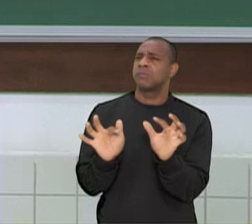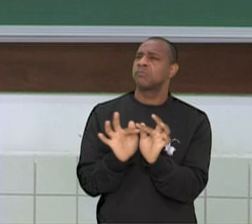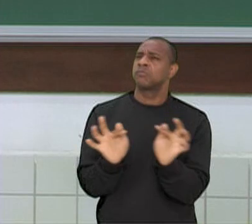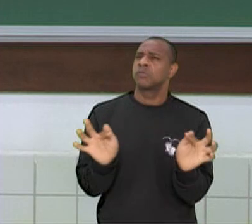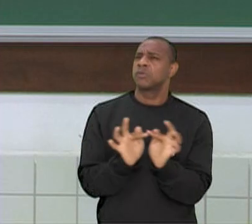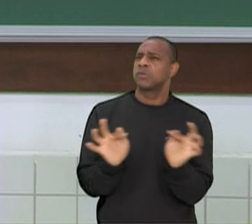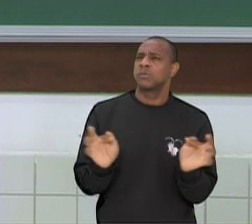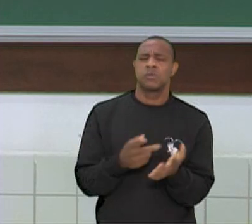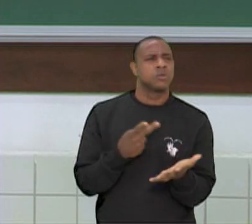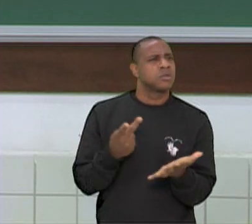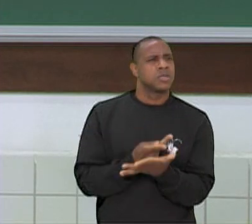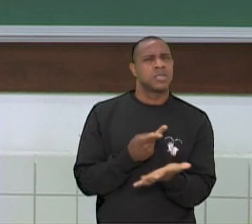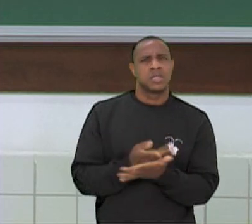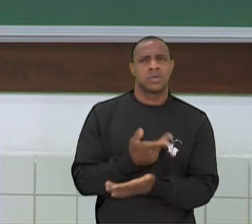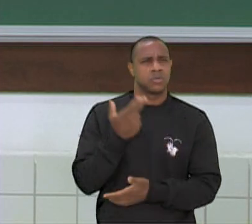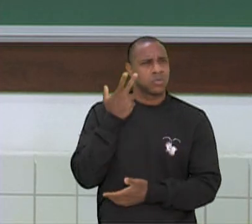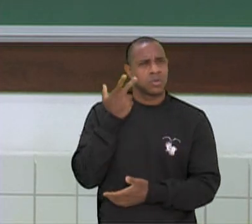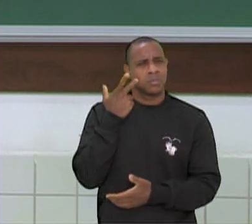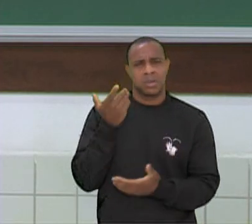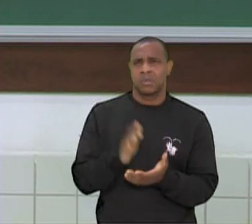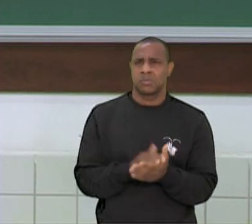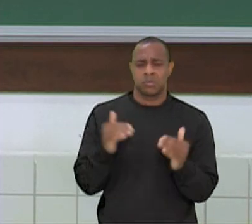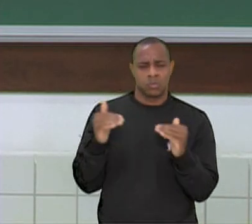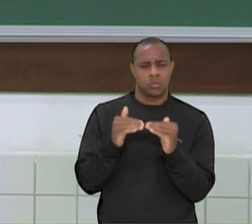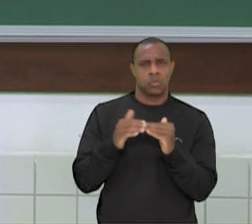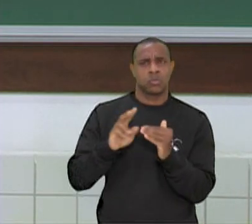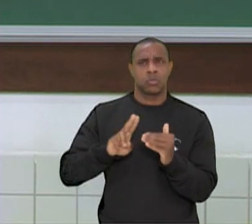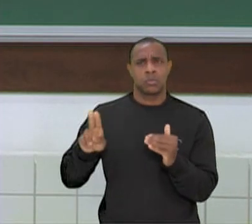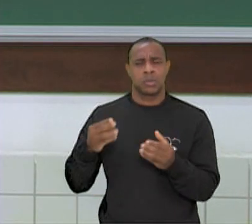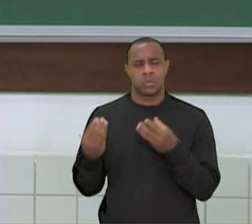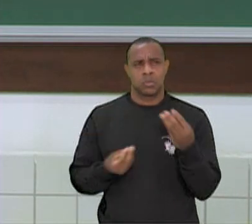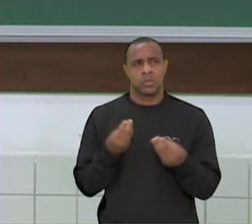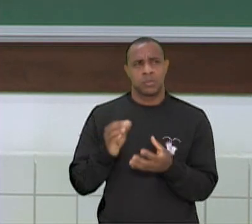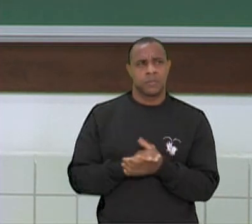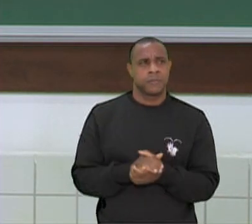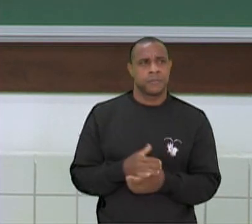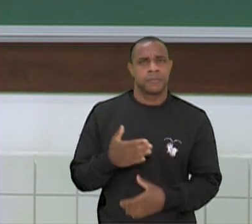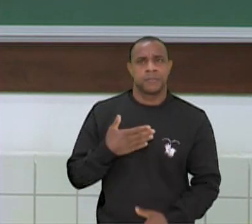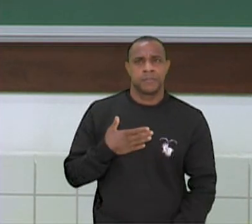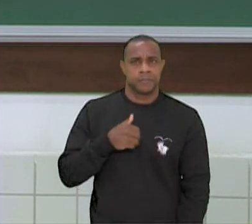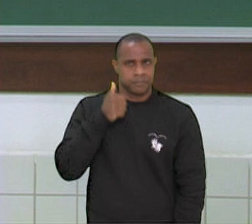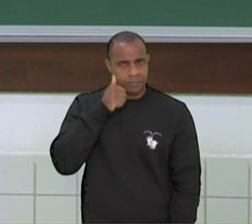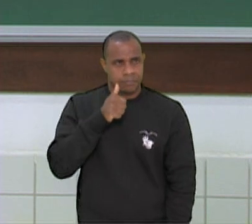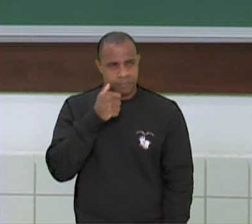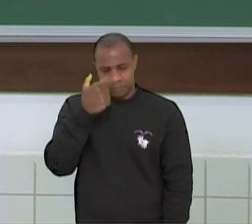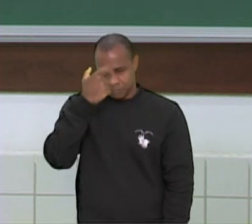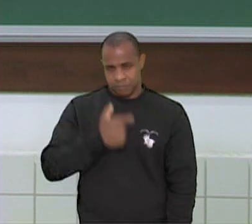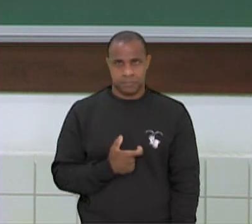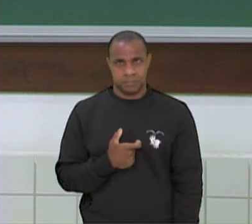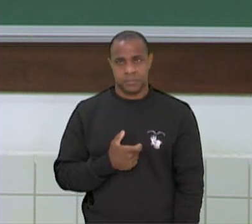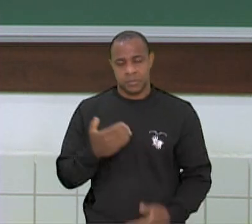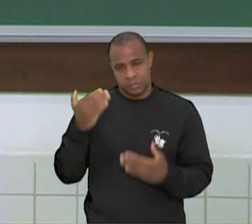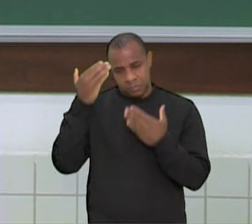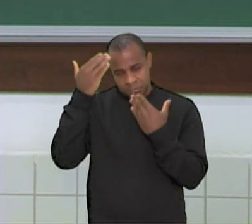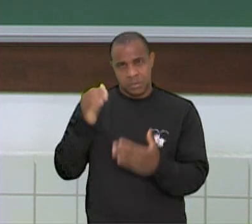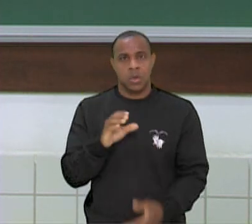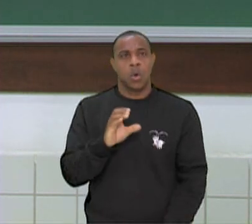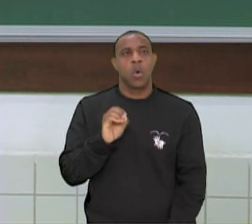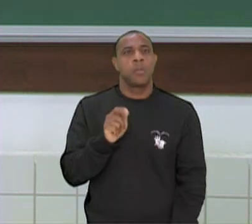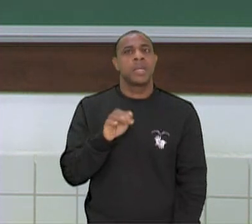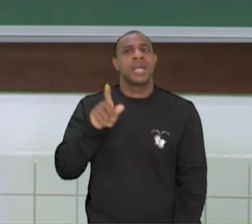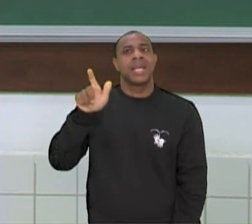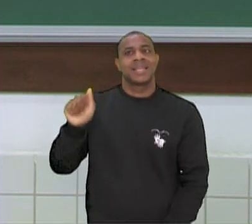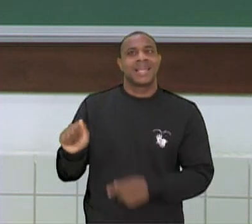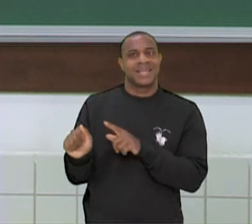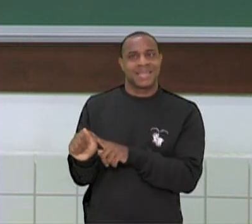tão comum, infelizmente, de concordância nominal. Olha só, eu, mulher, digo obrigada.